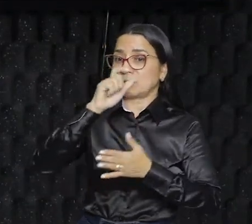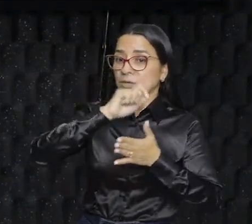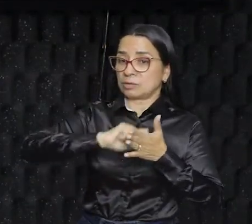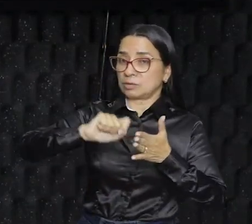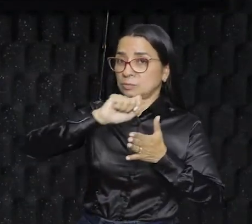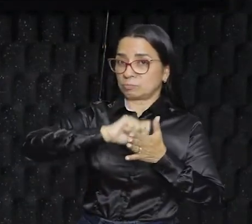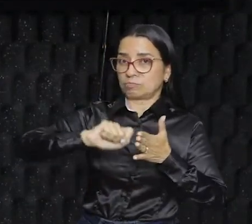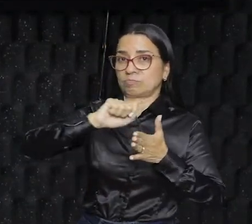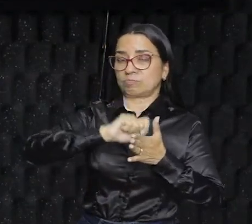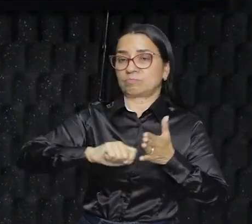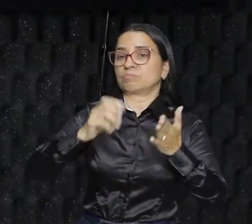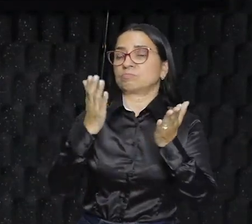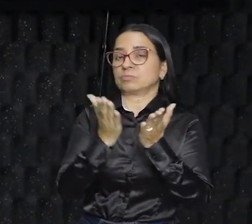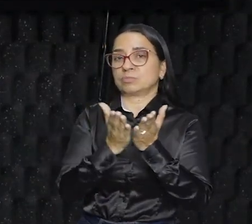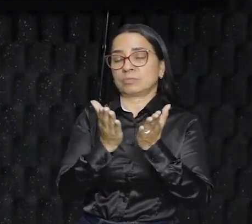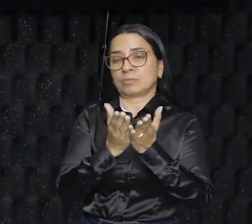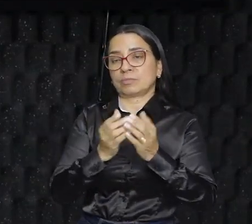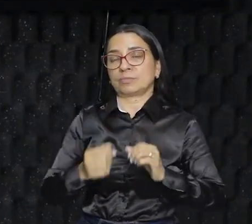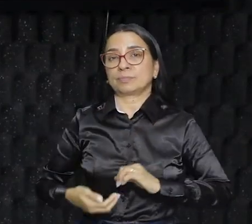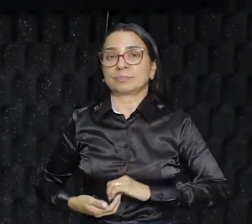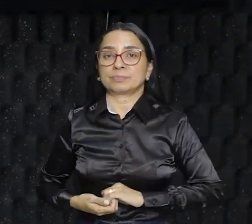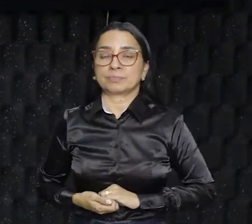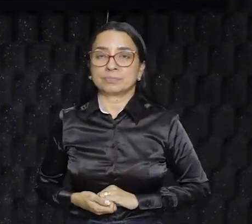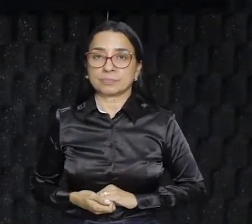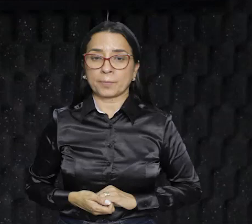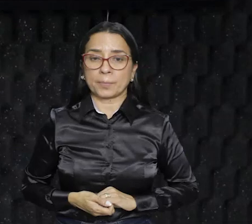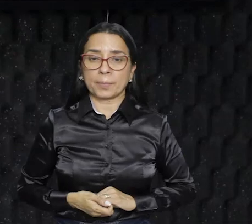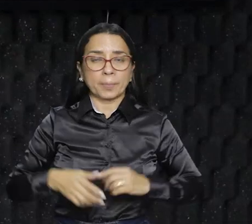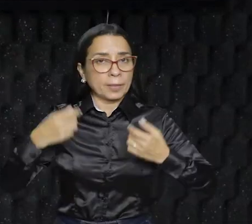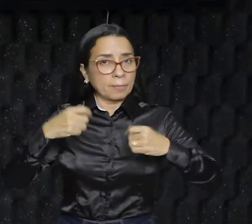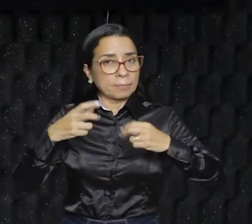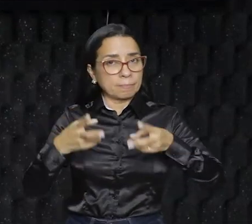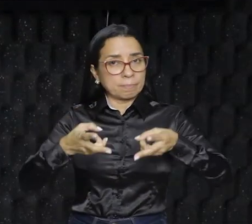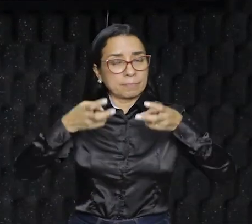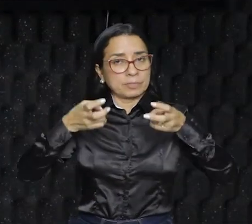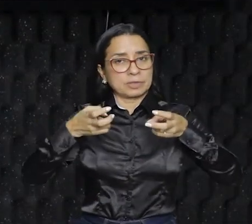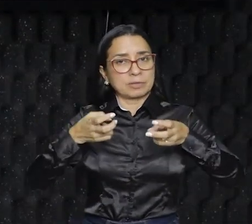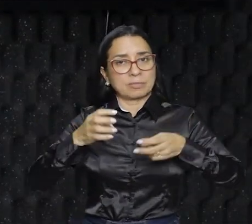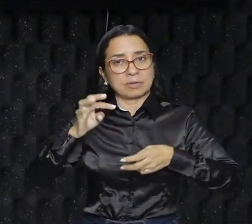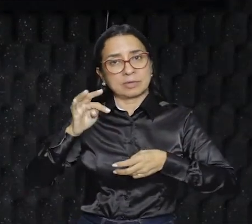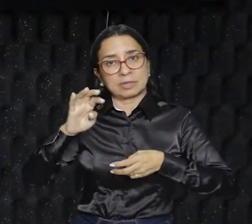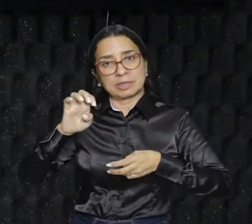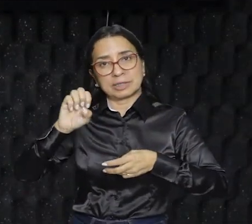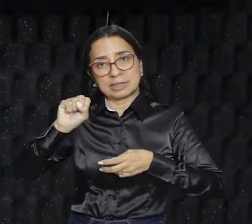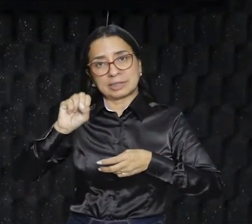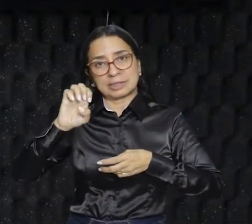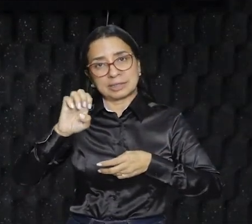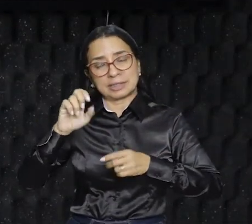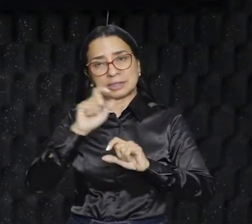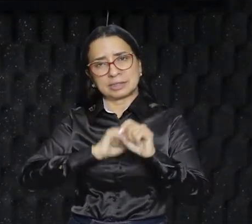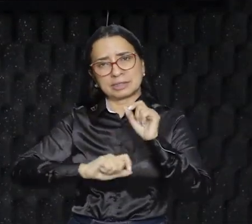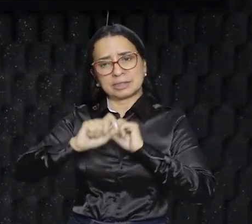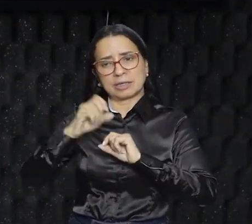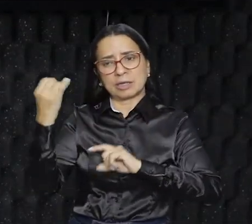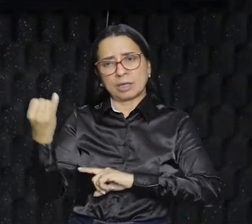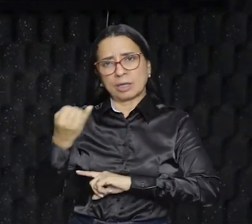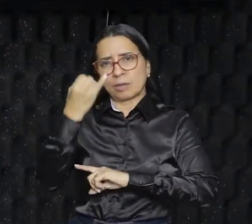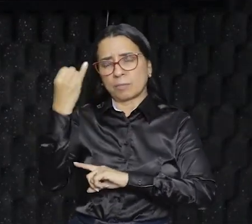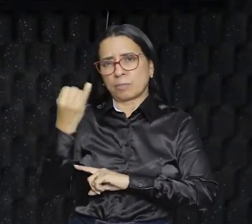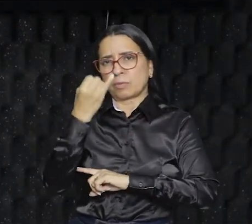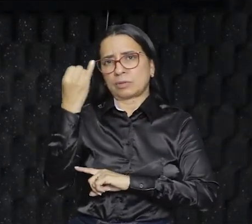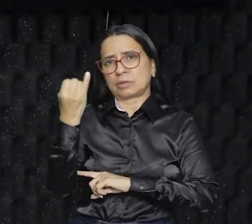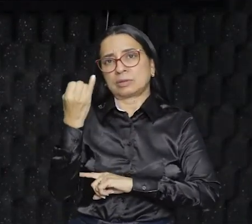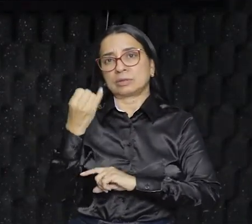preciso observar que essa tese da livre interpretação da Bíblia, ela é muito importante porque ela vai colocar